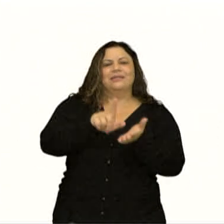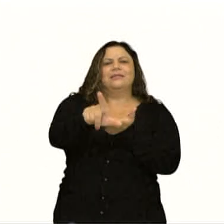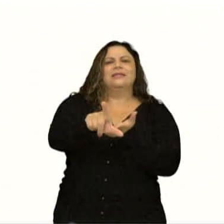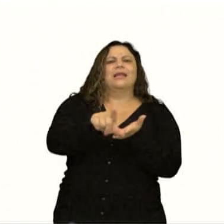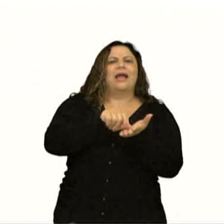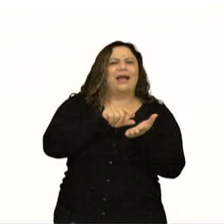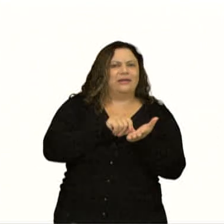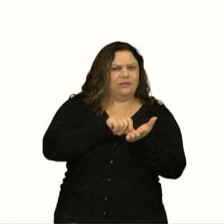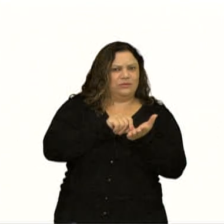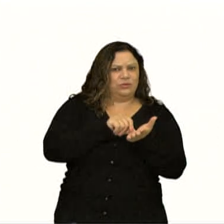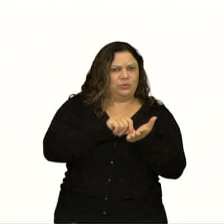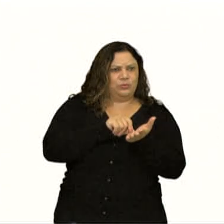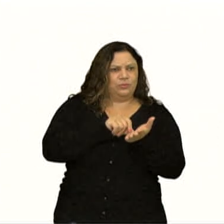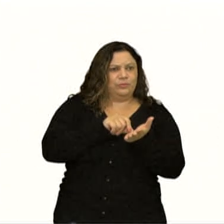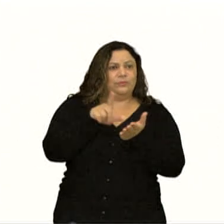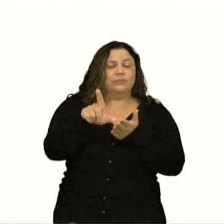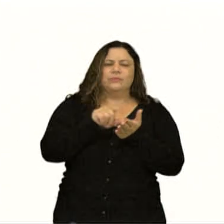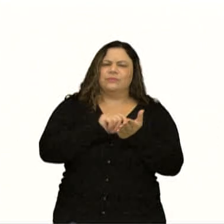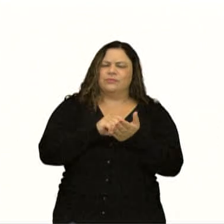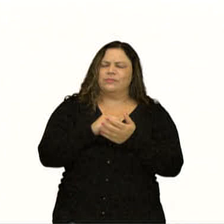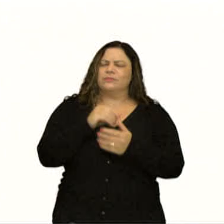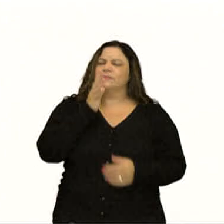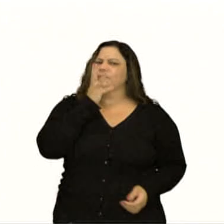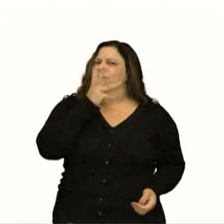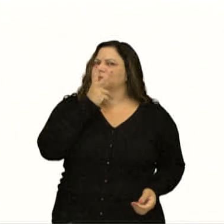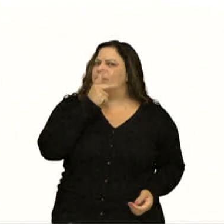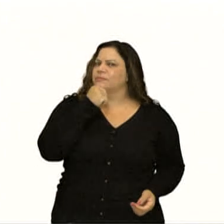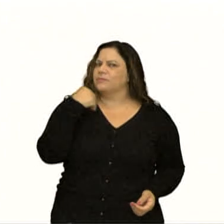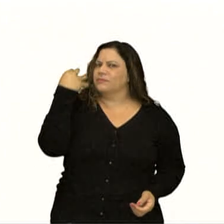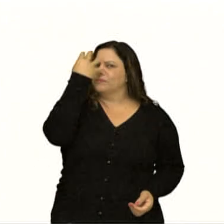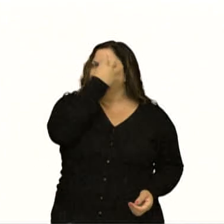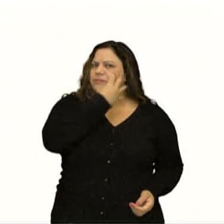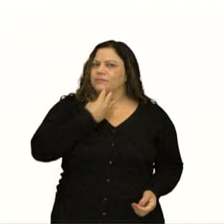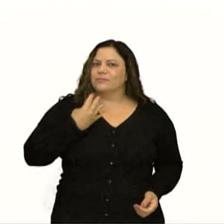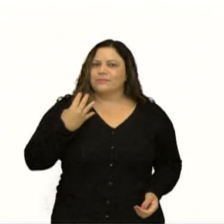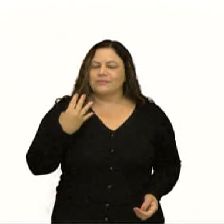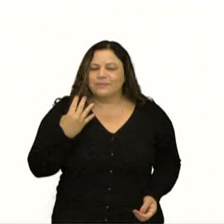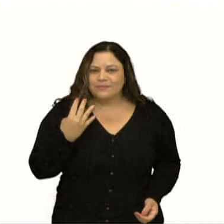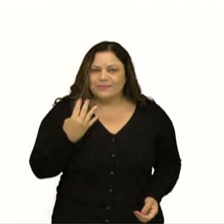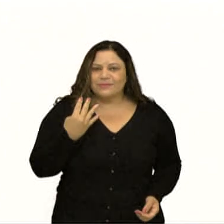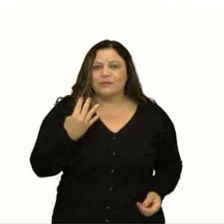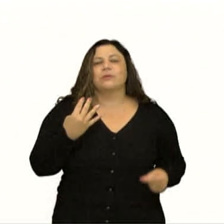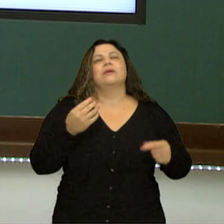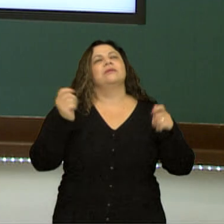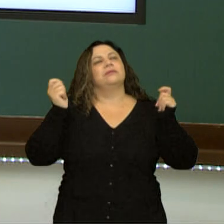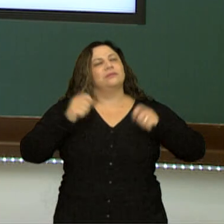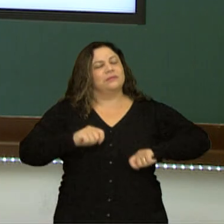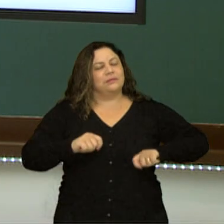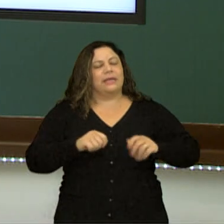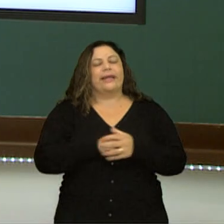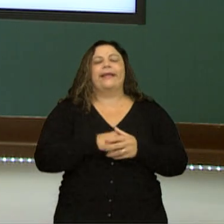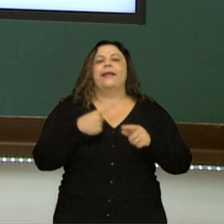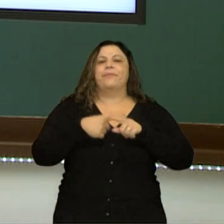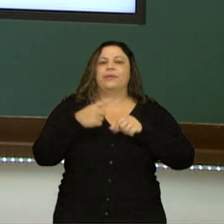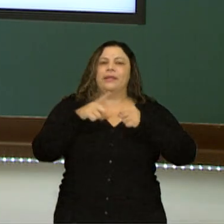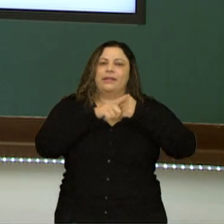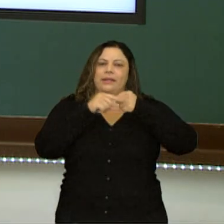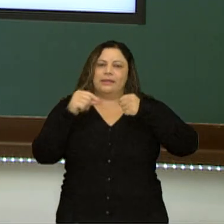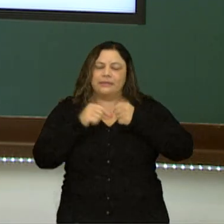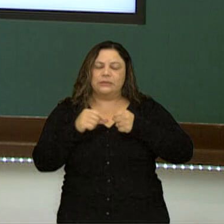mas só são 30 artigos e demorou 4 horas? É que em cada artigo tem os parágrafos, tem os